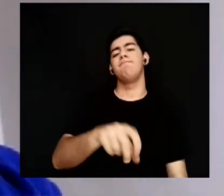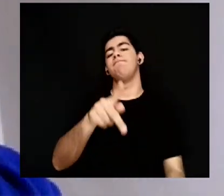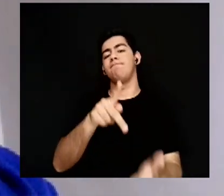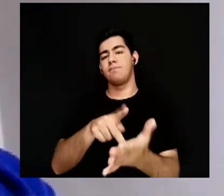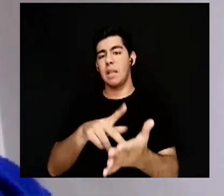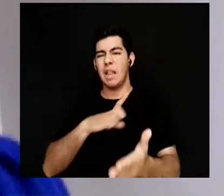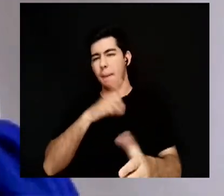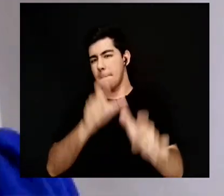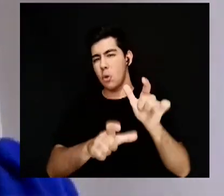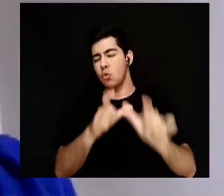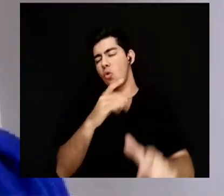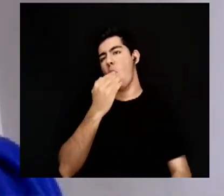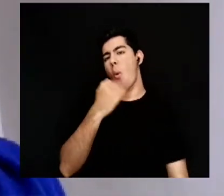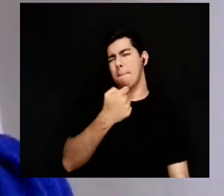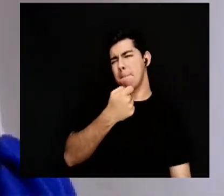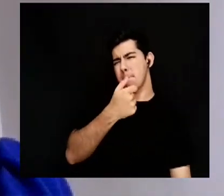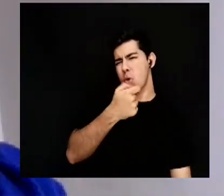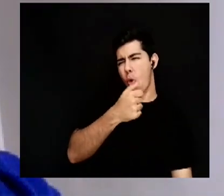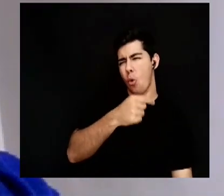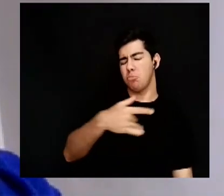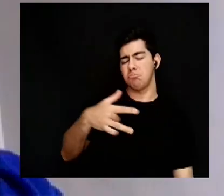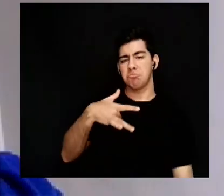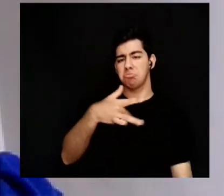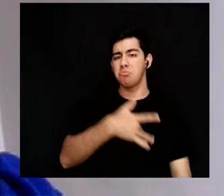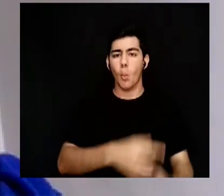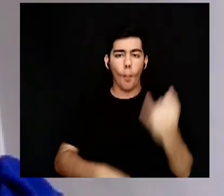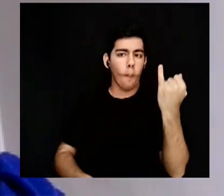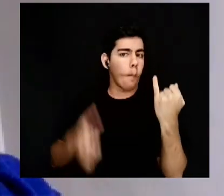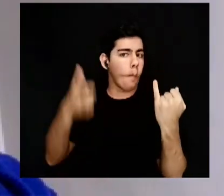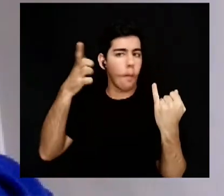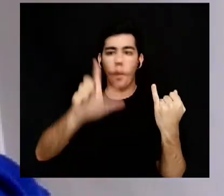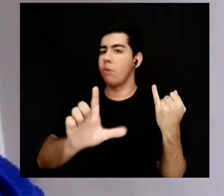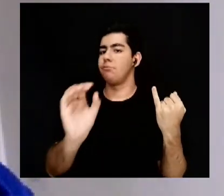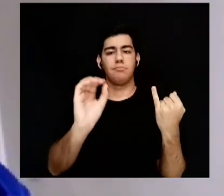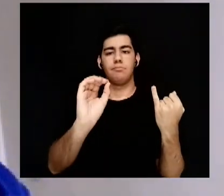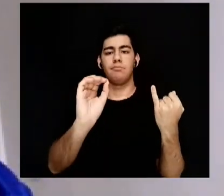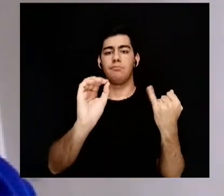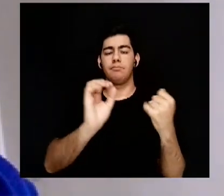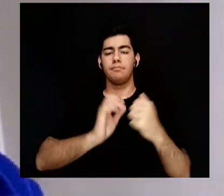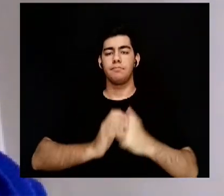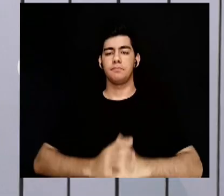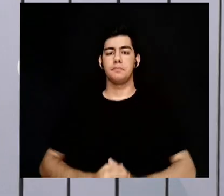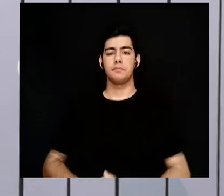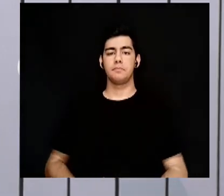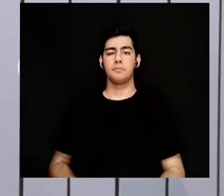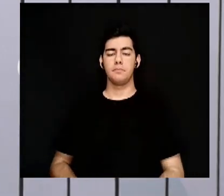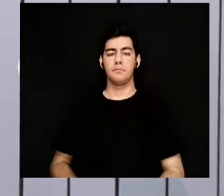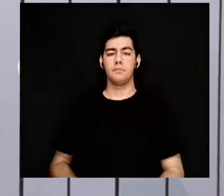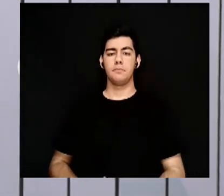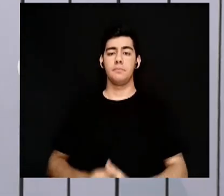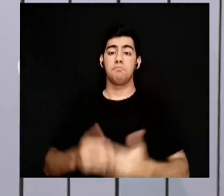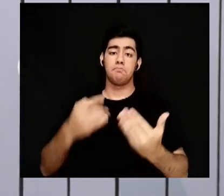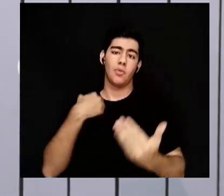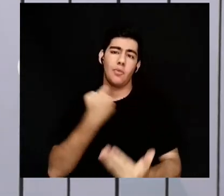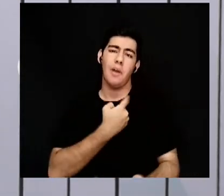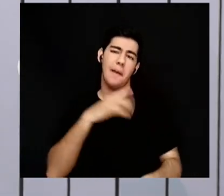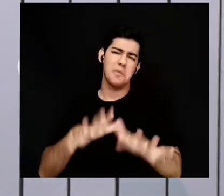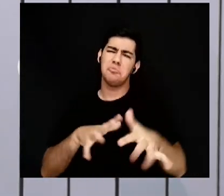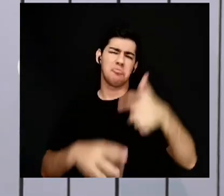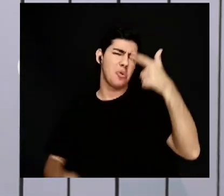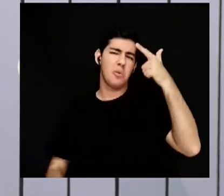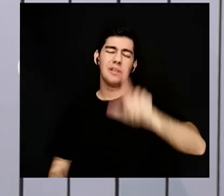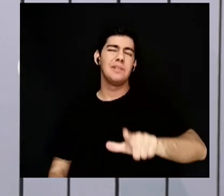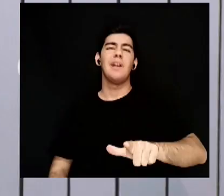super saudável e não conseguem emagrecer. Então, e aí quando a gente não consegue emagrecer, aí vem aquelas